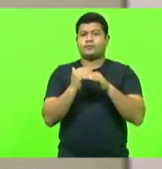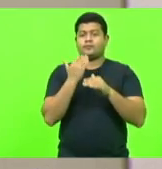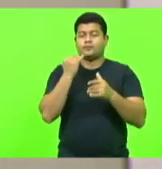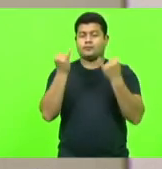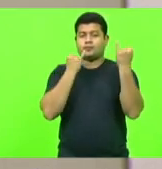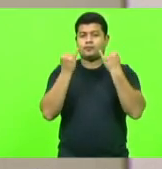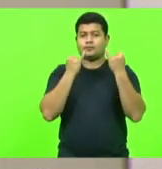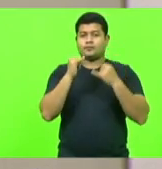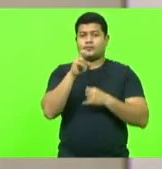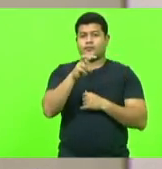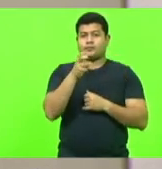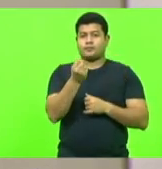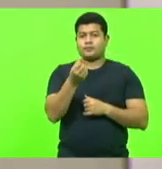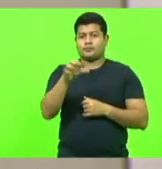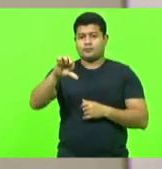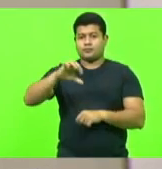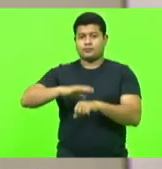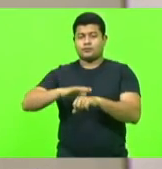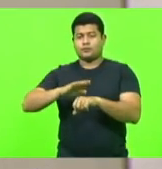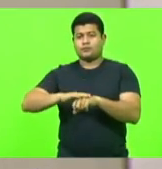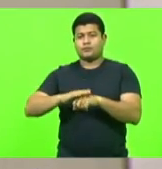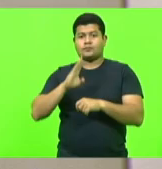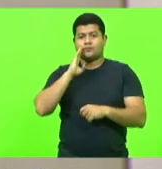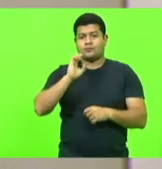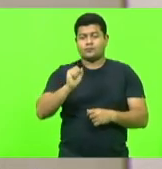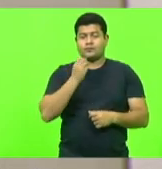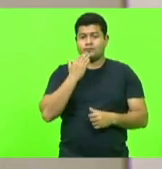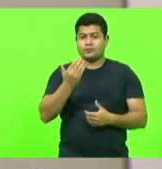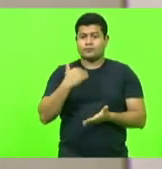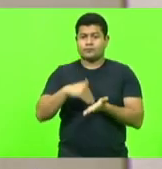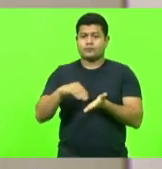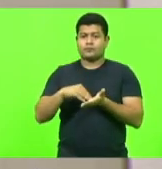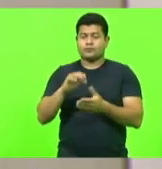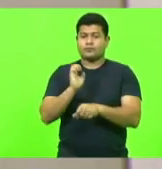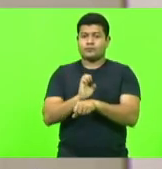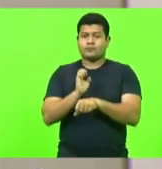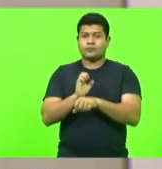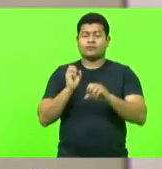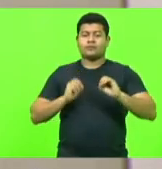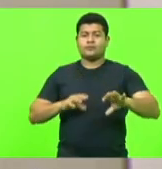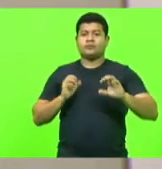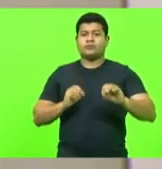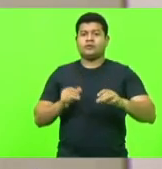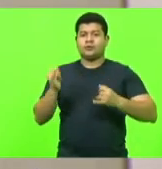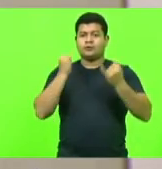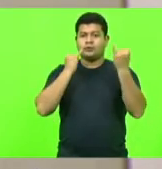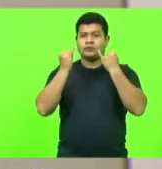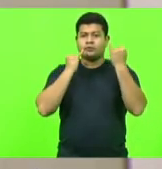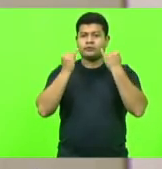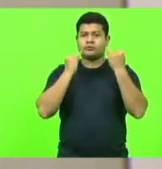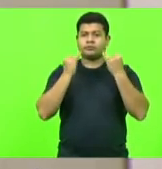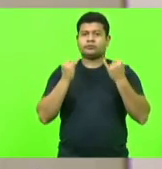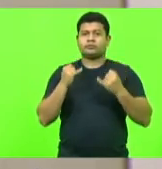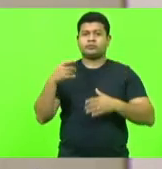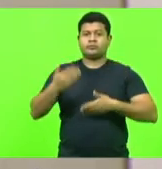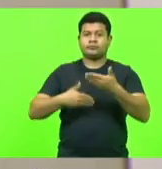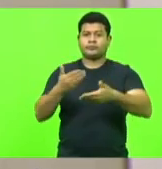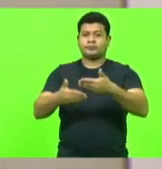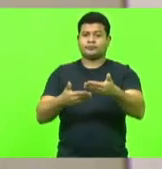de informação 589, autor deputado Bruno Souza, solicitando ao secretário de Estado da Educação informações acerca do